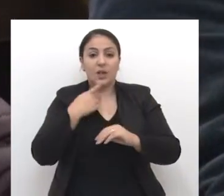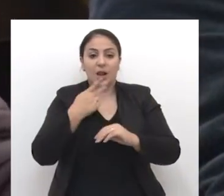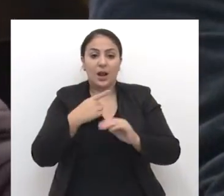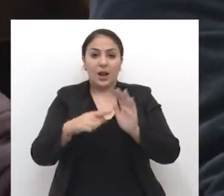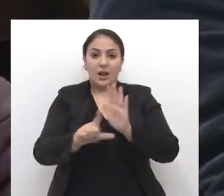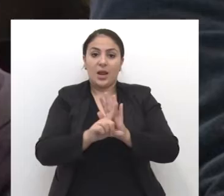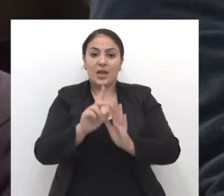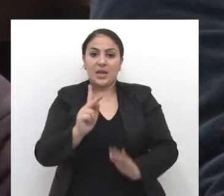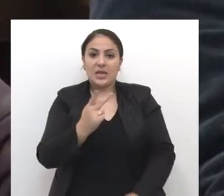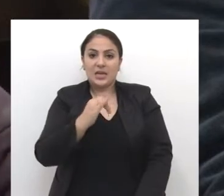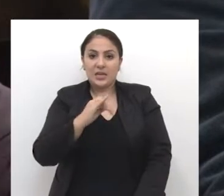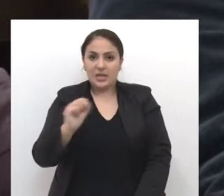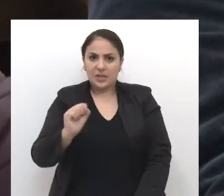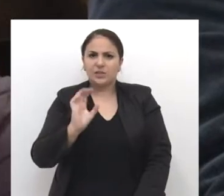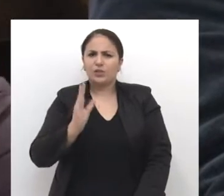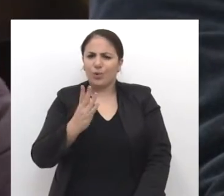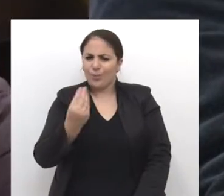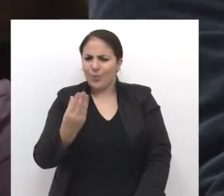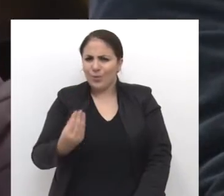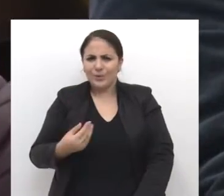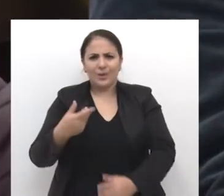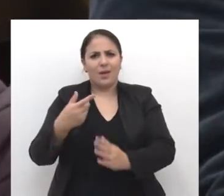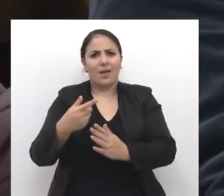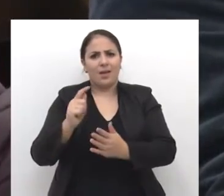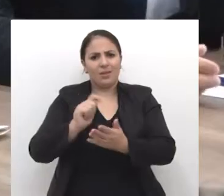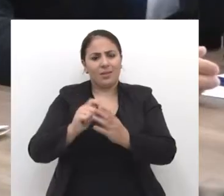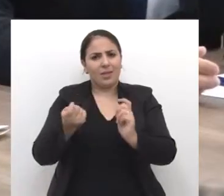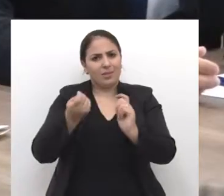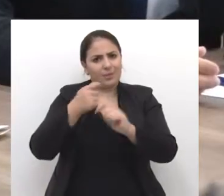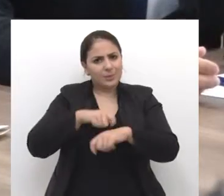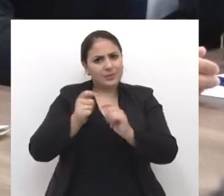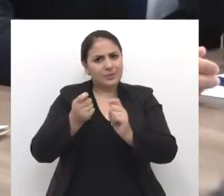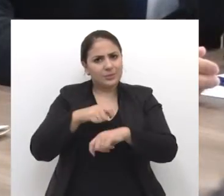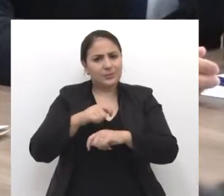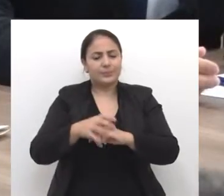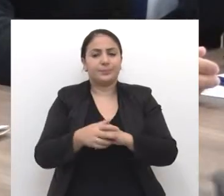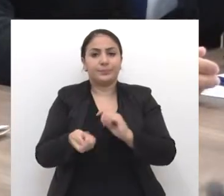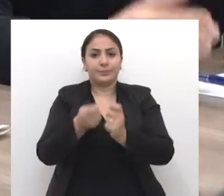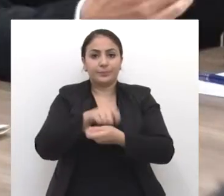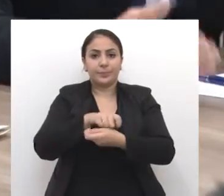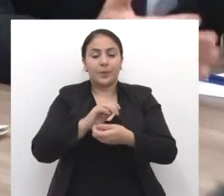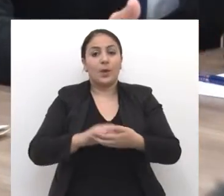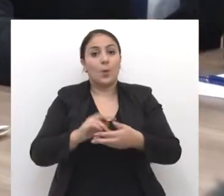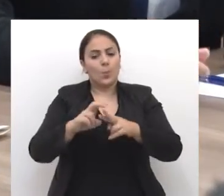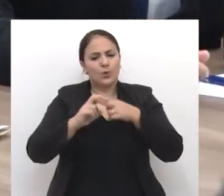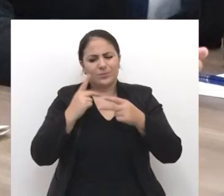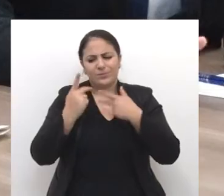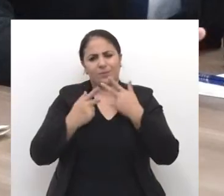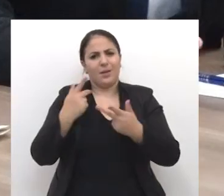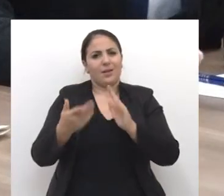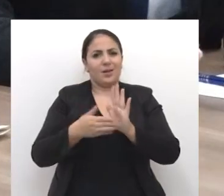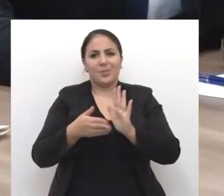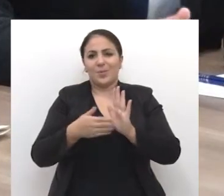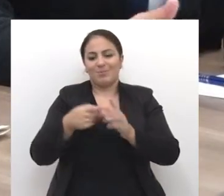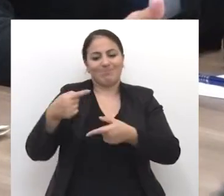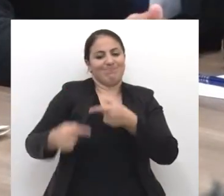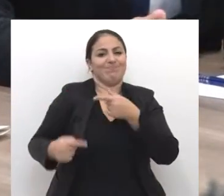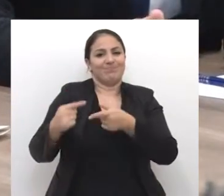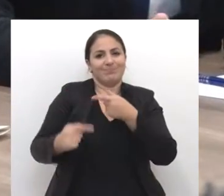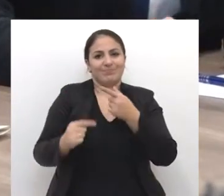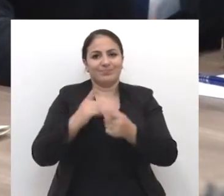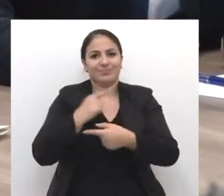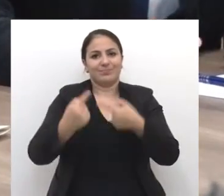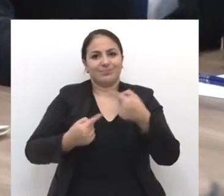que a Lei Kiss já exigiu muitas adequações. Desta forma, o empresário desprezou a proposta